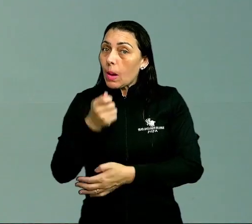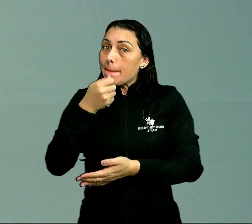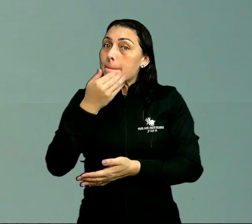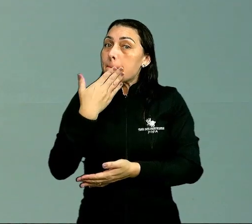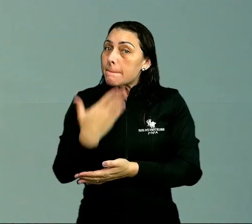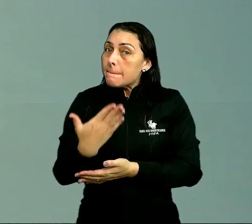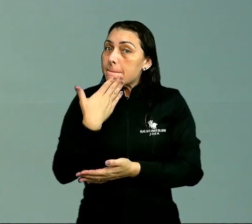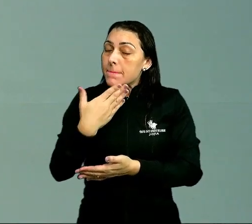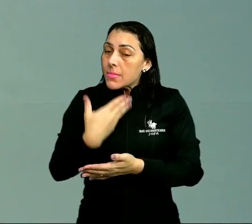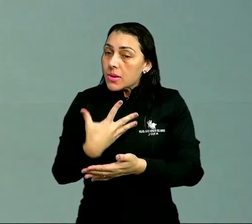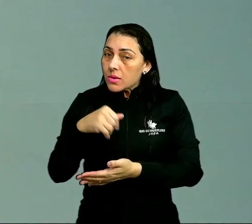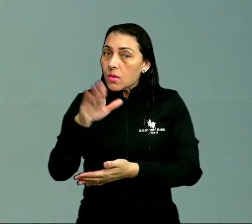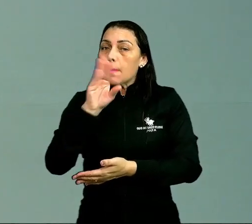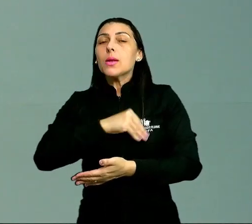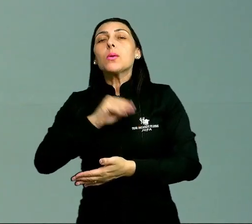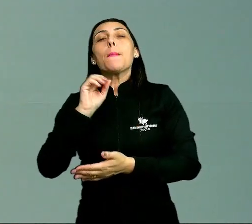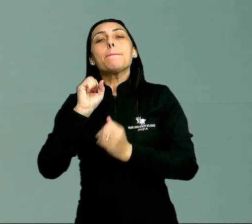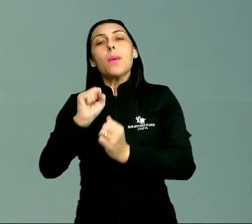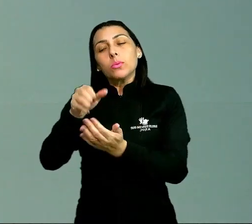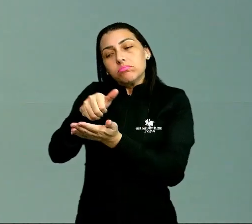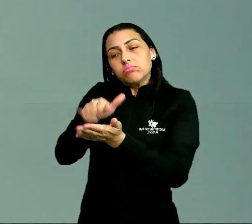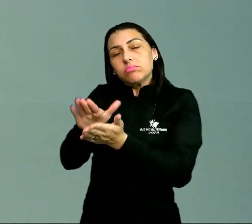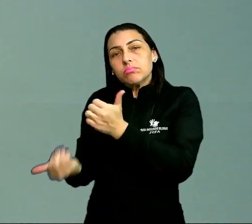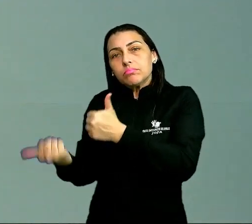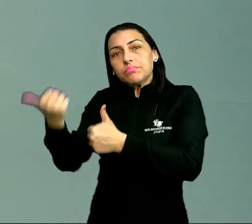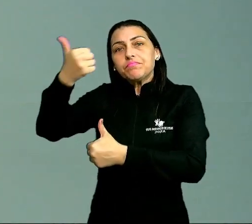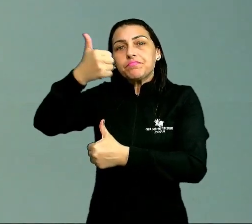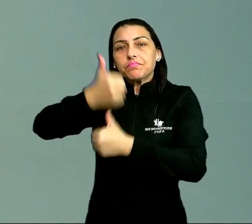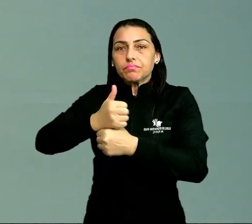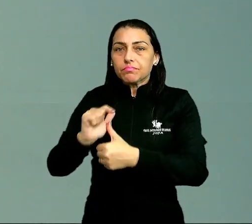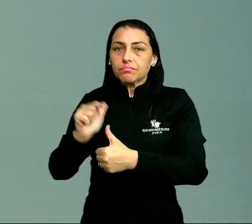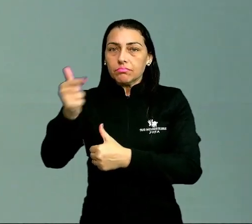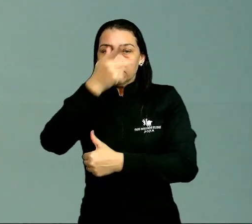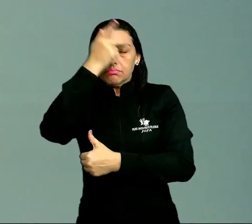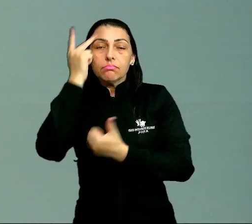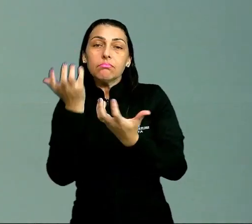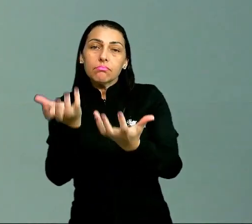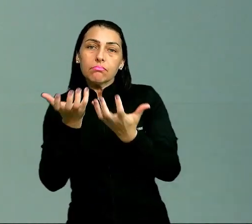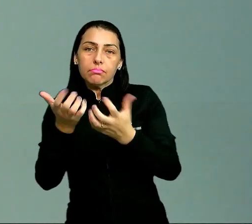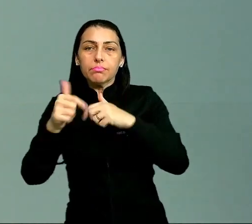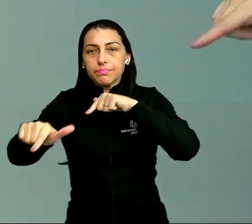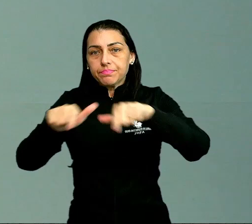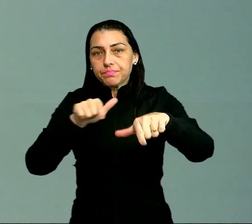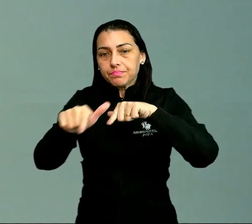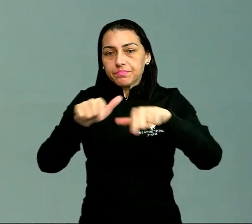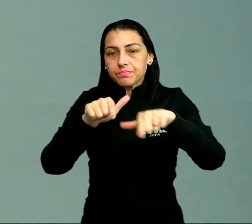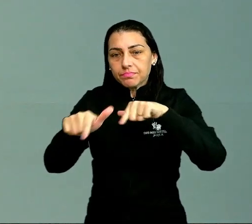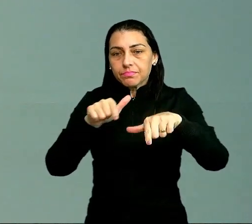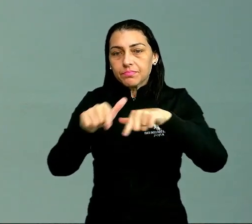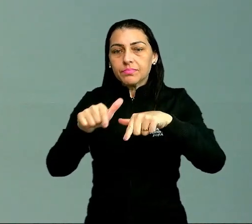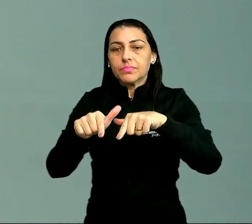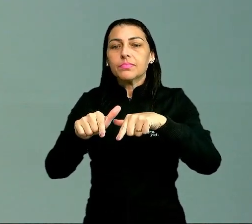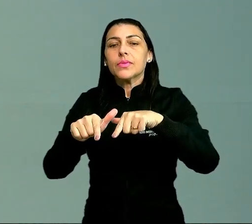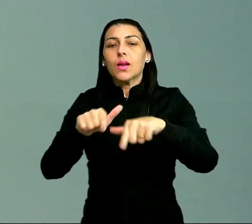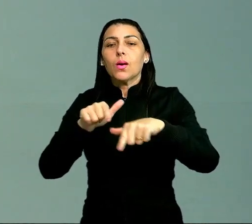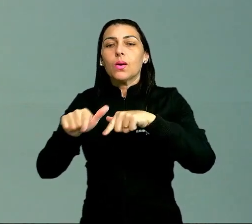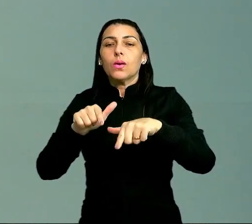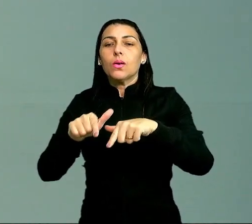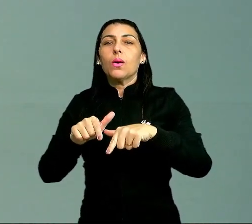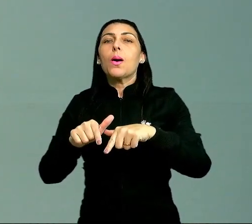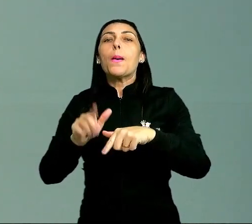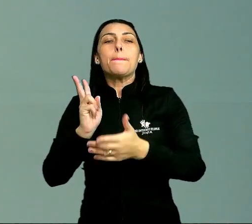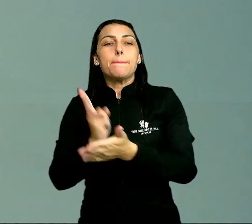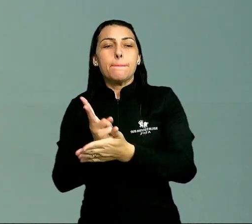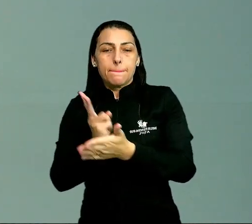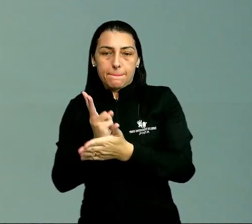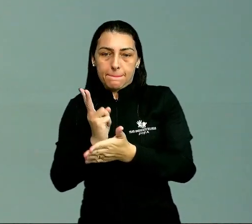exigência, ele pode ser demitido do emprego e ceder a sua vaga para outro, e ao invés de ter um aumento de salário, aquele mesmo patrão